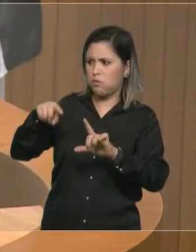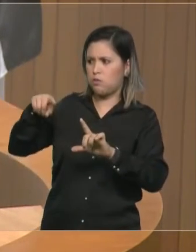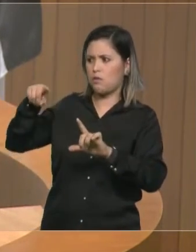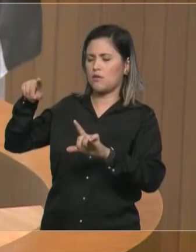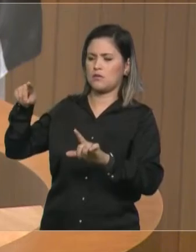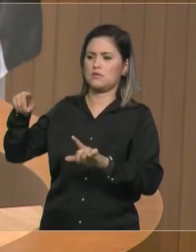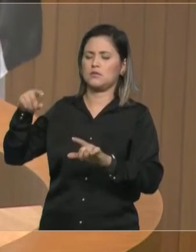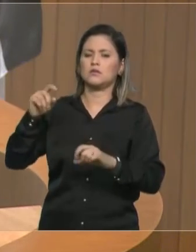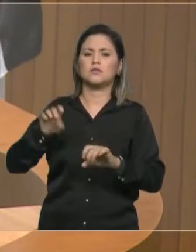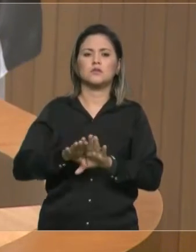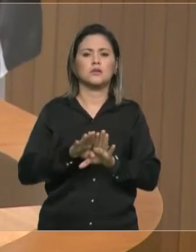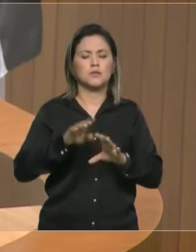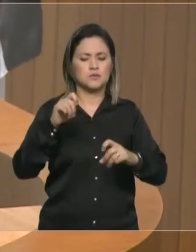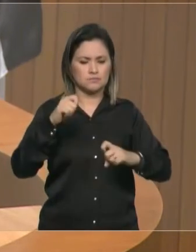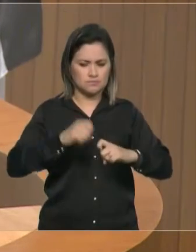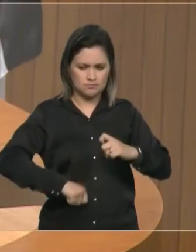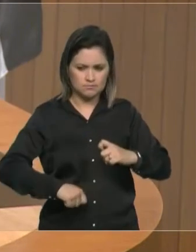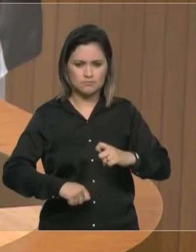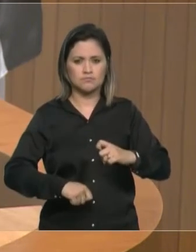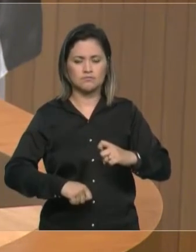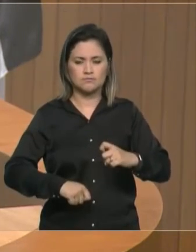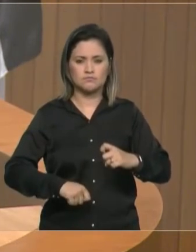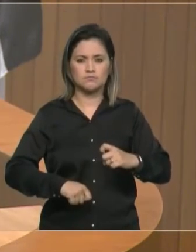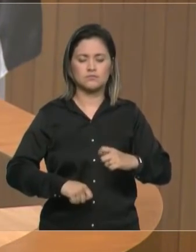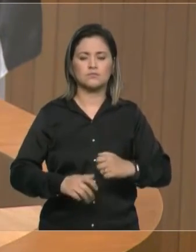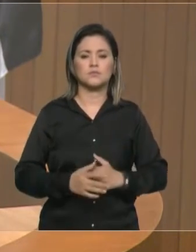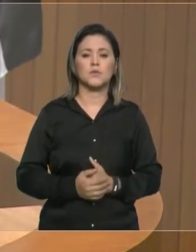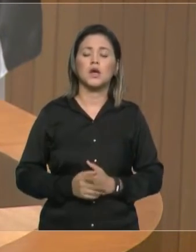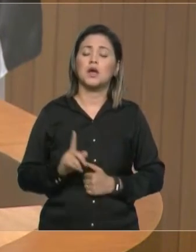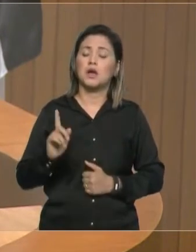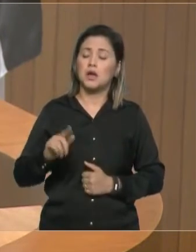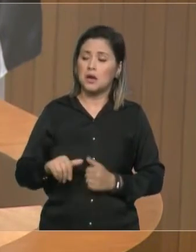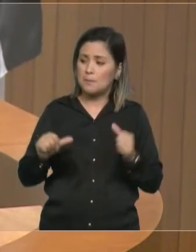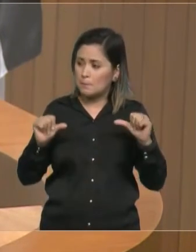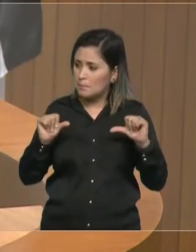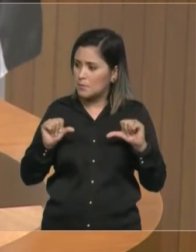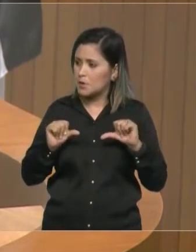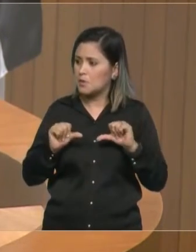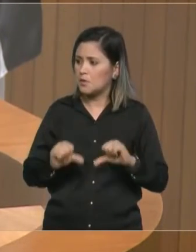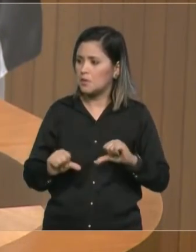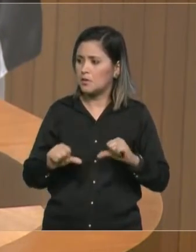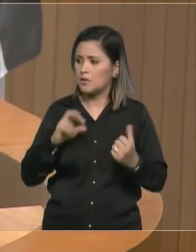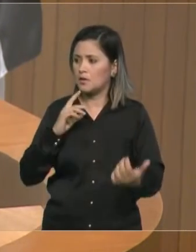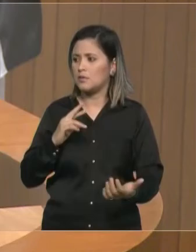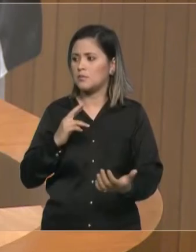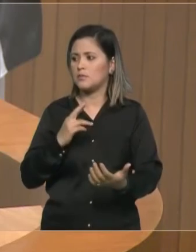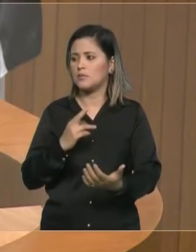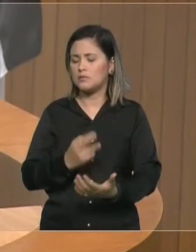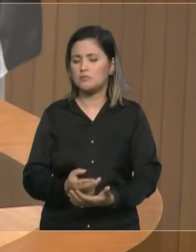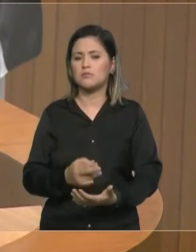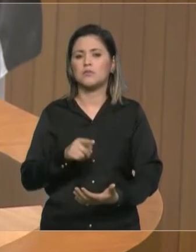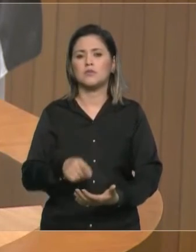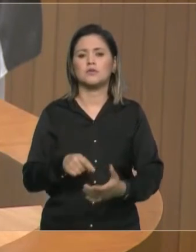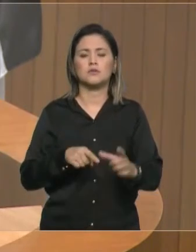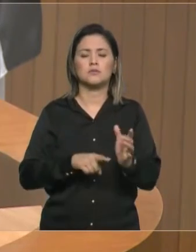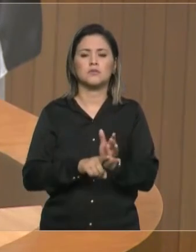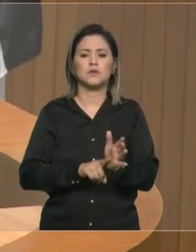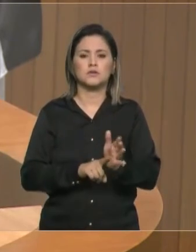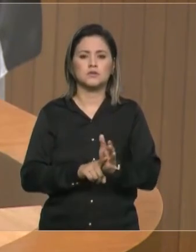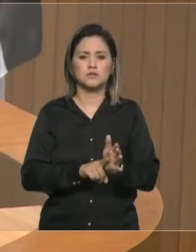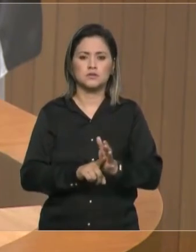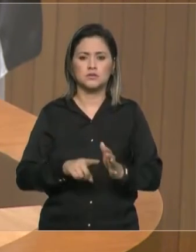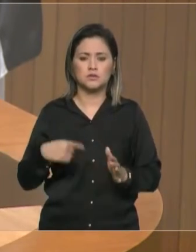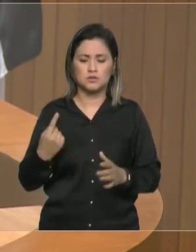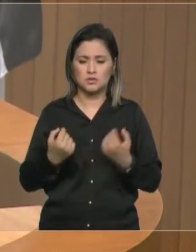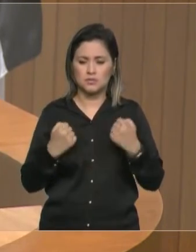faixa etária. Então, é muito mais grave ainda o resultado dessa pesquisa e que nós temos que olhar, como eu